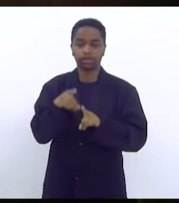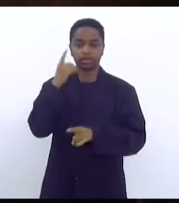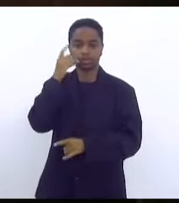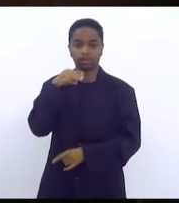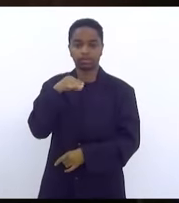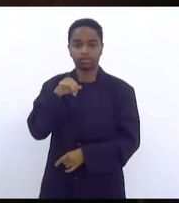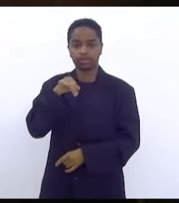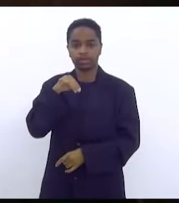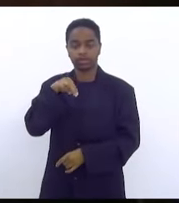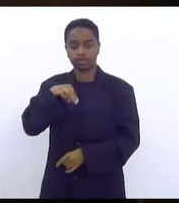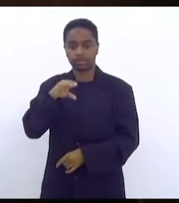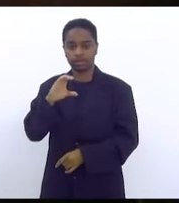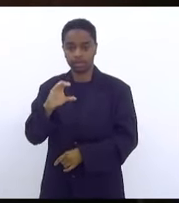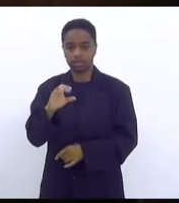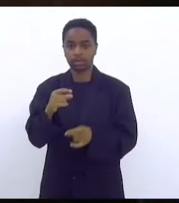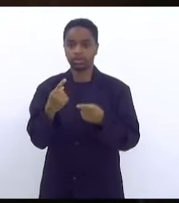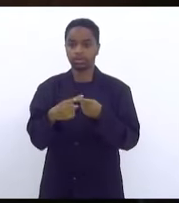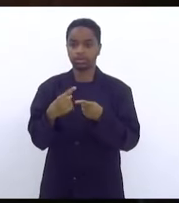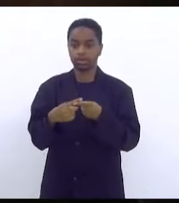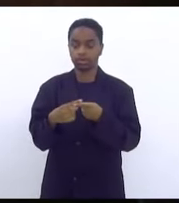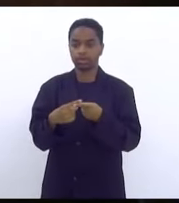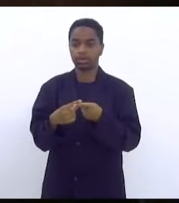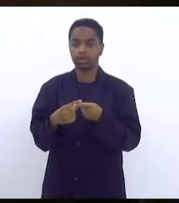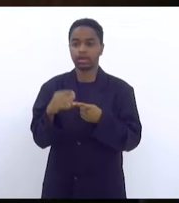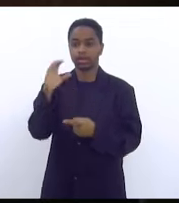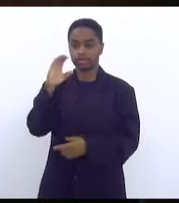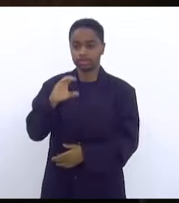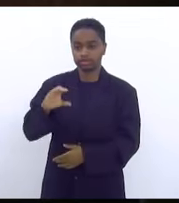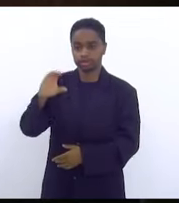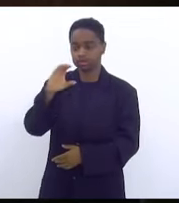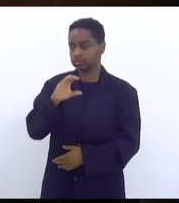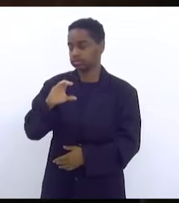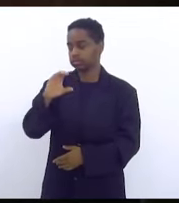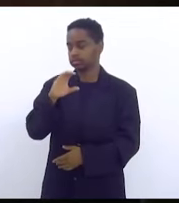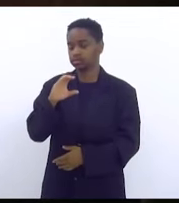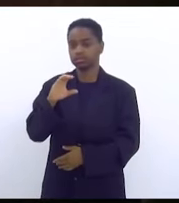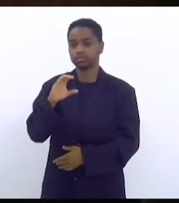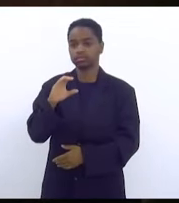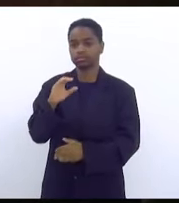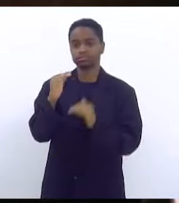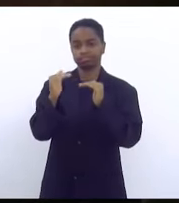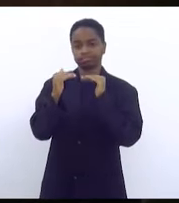Mink, pensar o quanto que a ciência nos